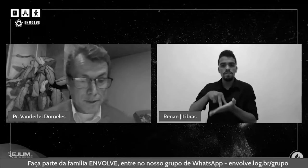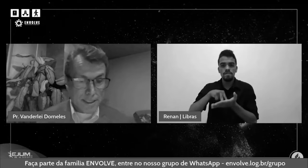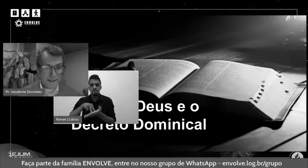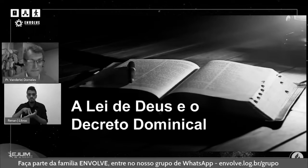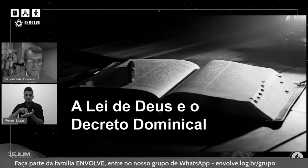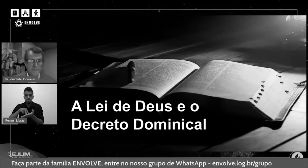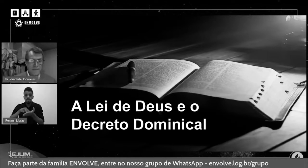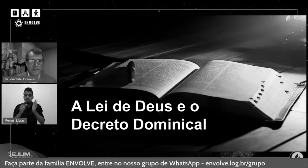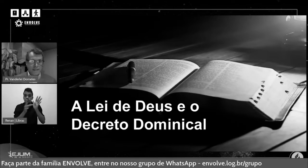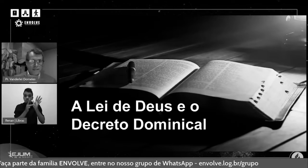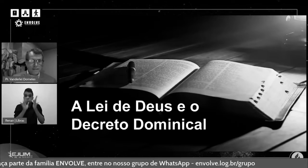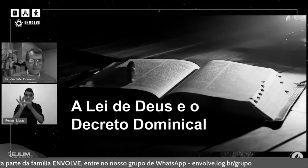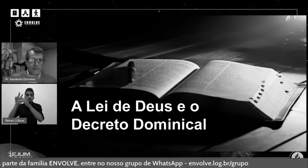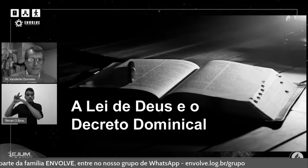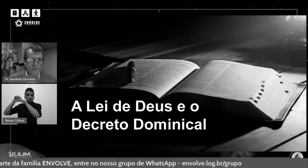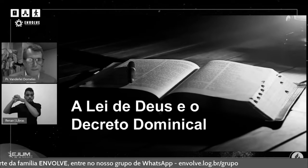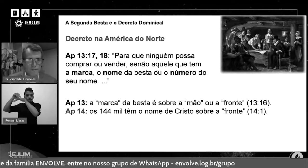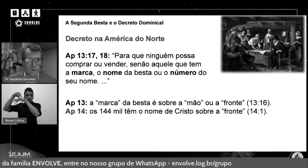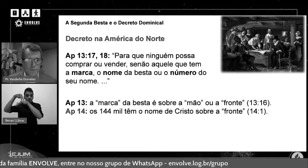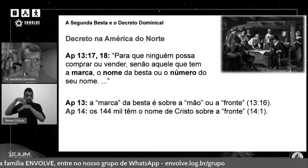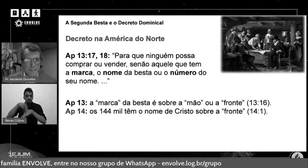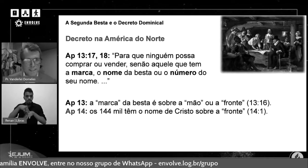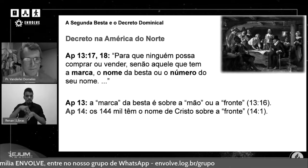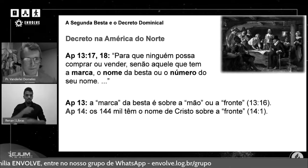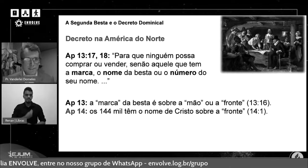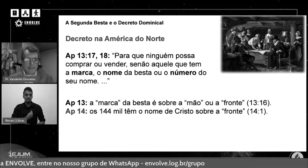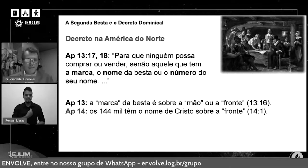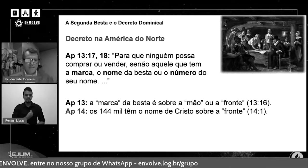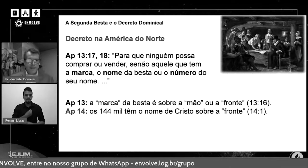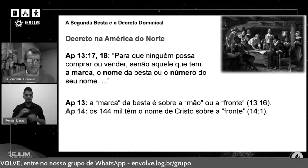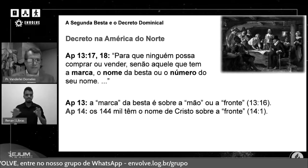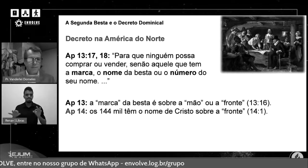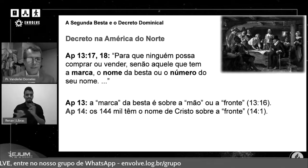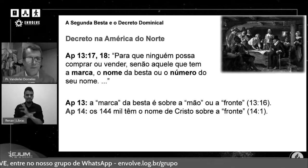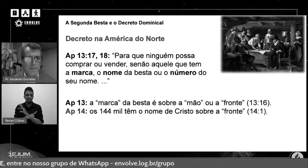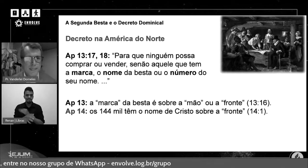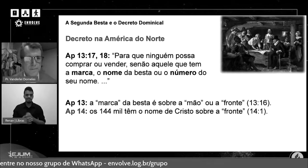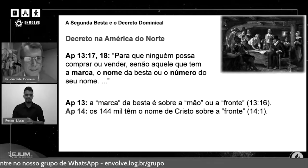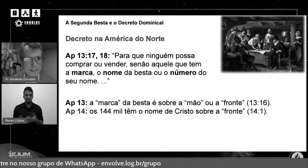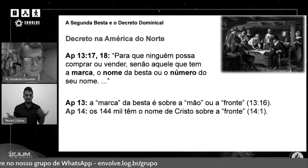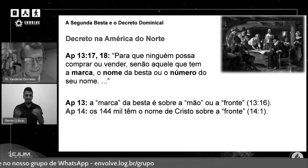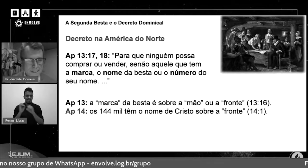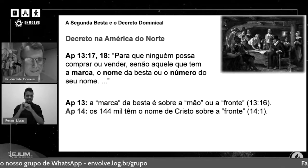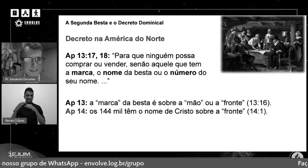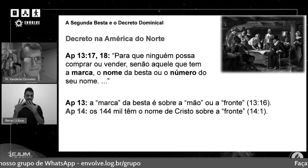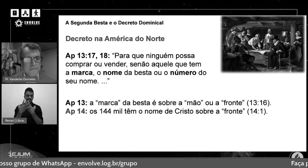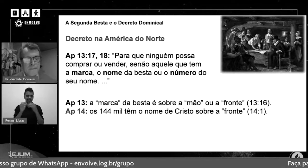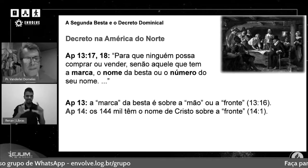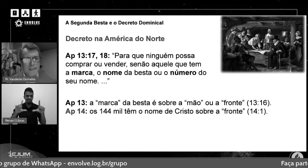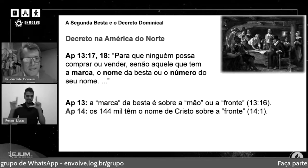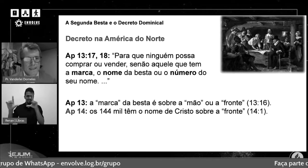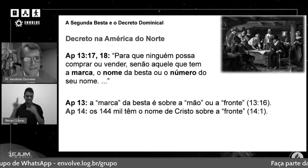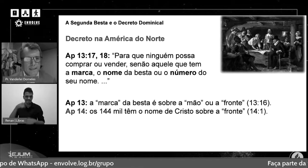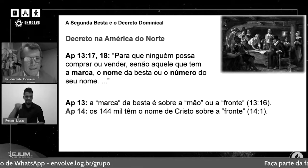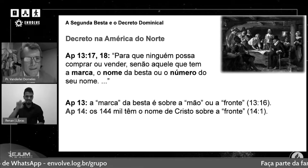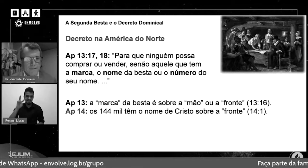realmente retornar. Eu vou compartilhar aqui meu slide para que você acompanhe a palestra desta manhã.